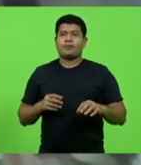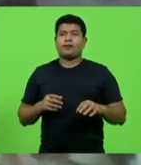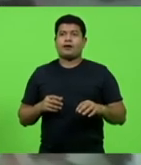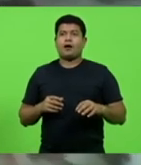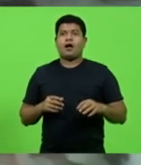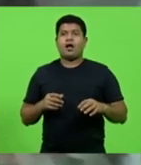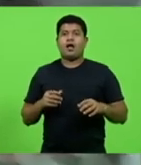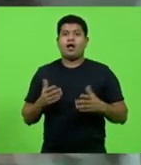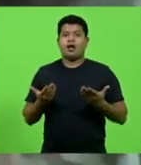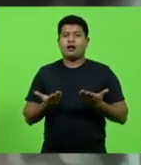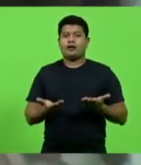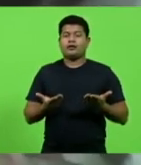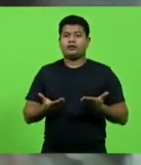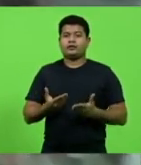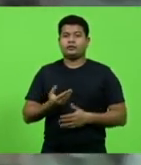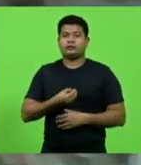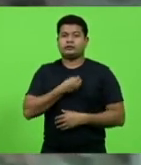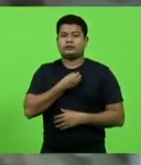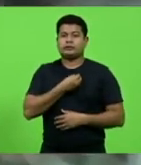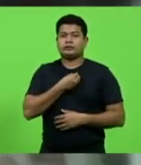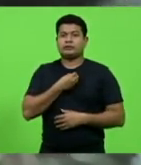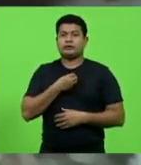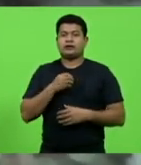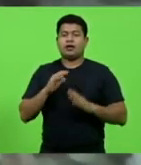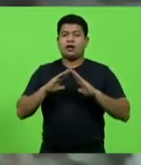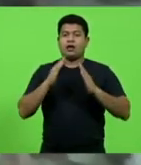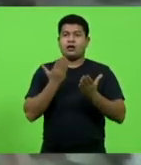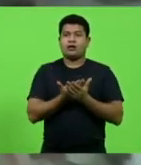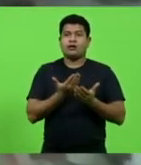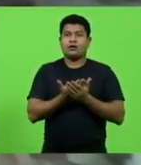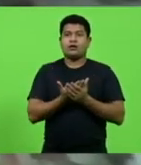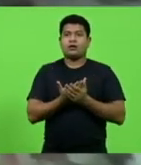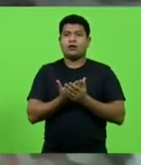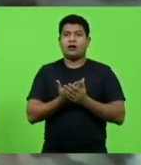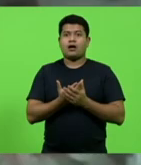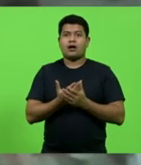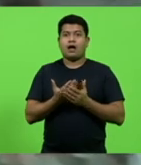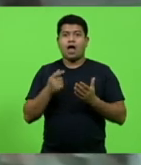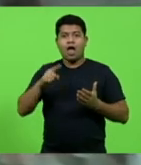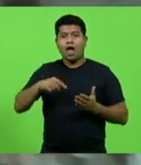presencial na escola como essencial.